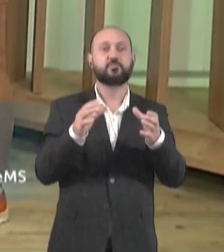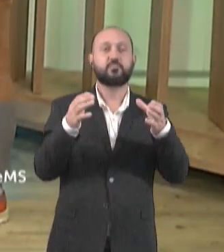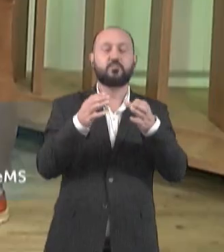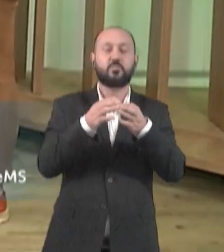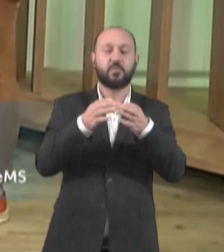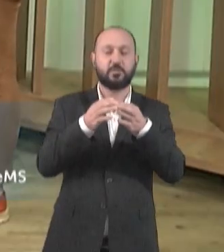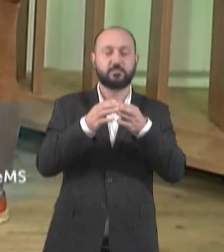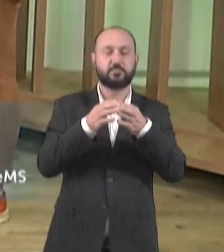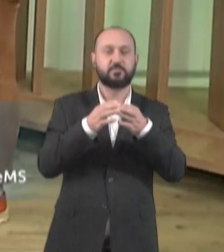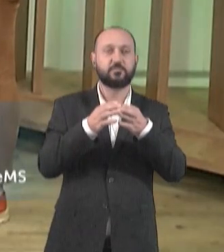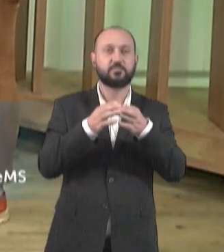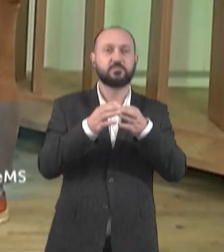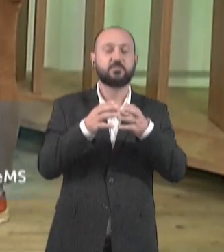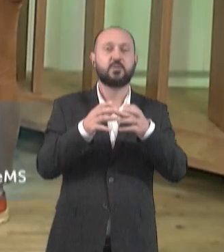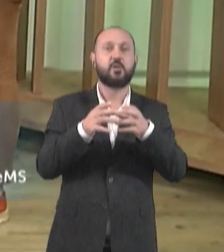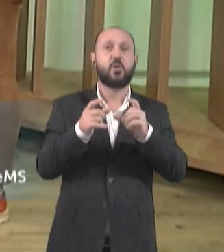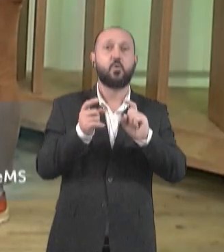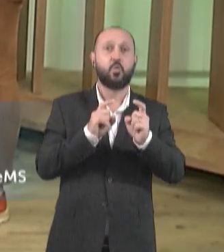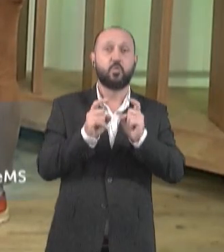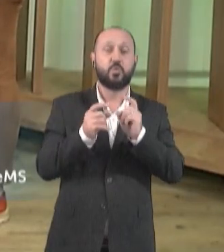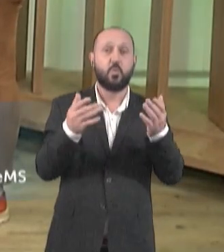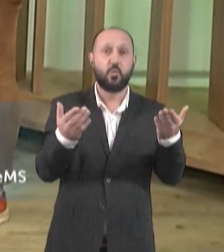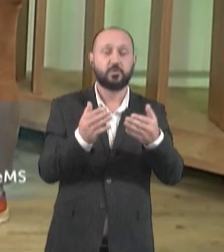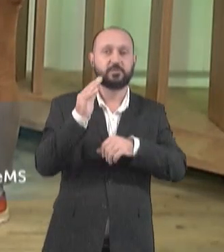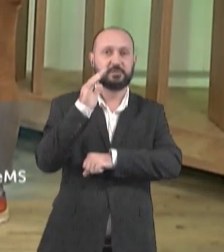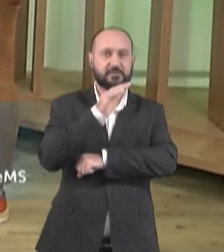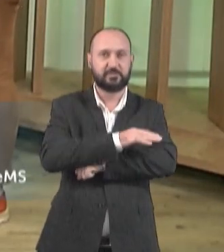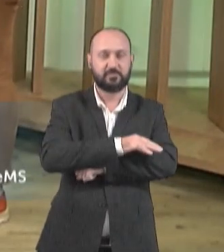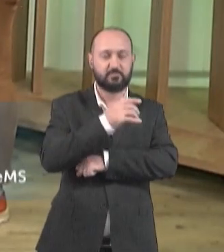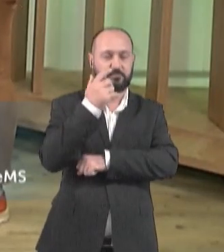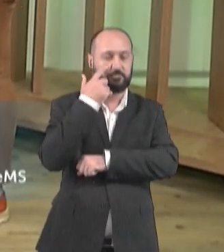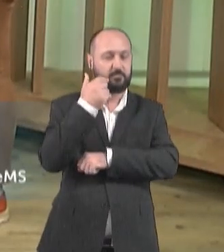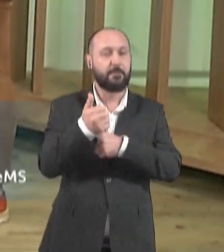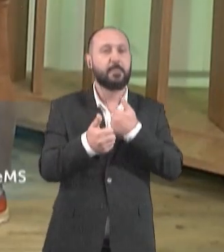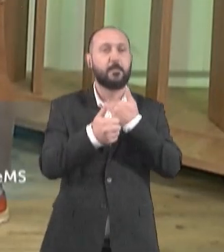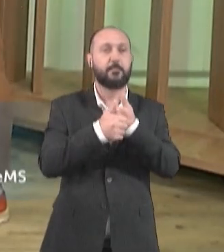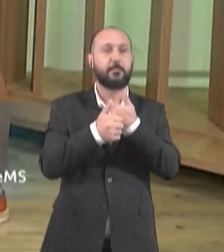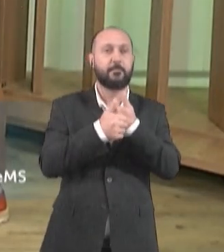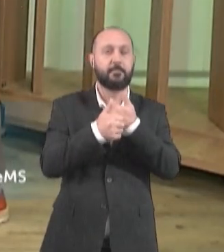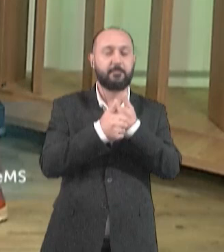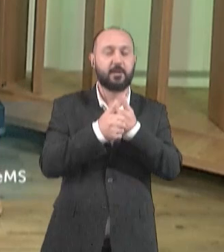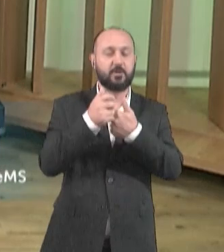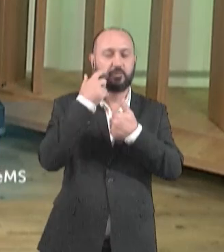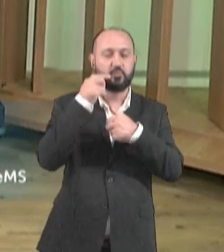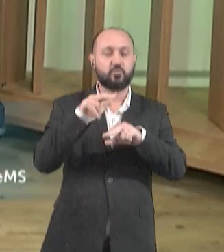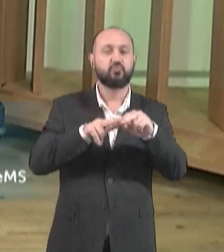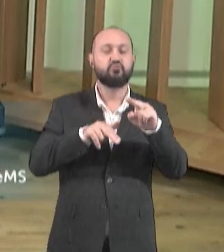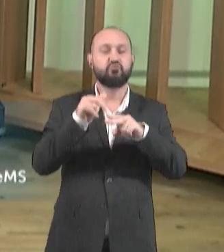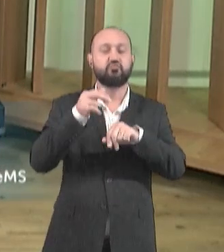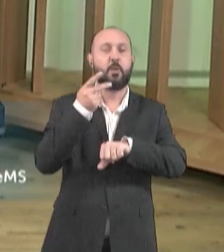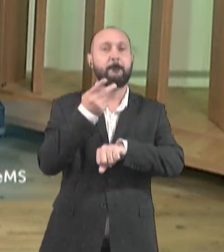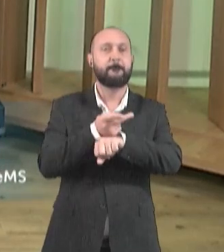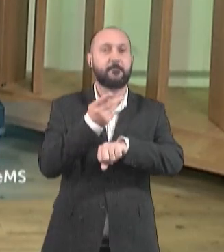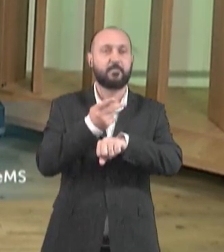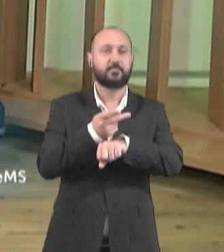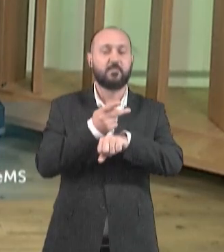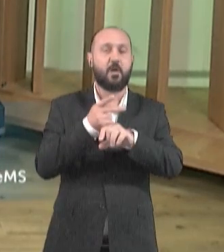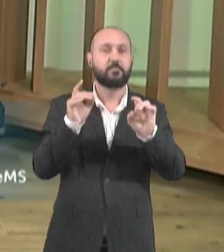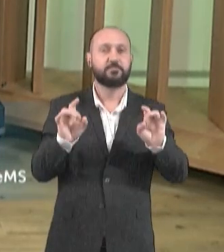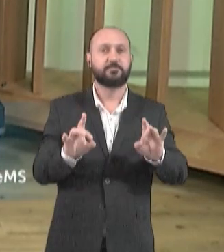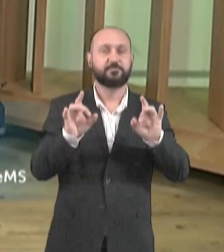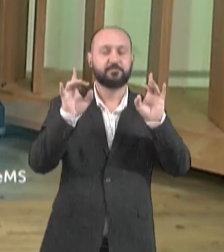Frente Parlamentar que se reúne hoje à tarde. Nós estamos aí pertinho do Junho Prata, né? Que é